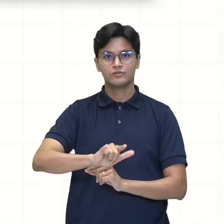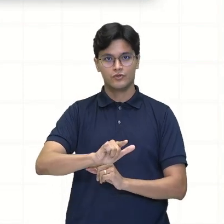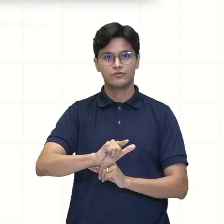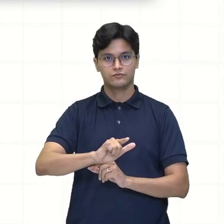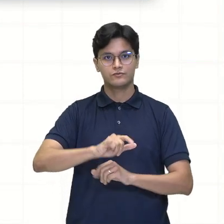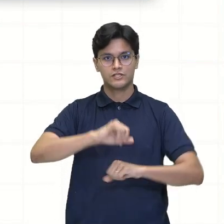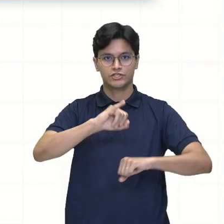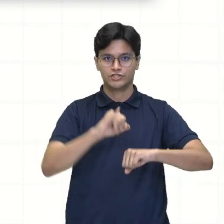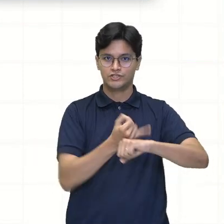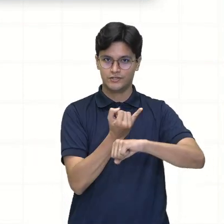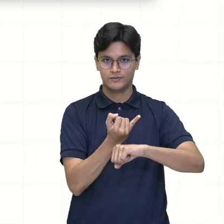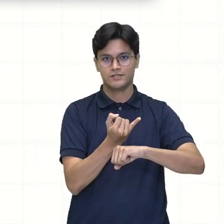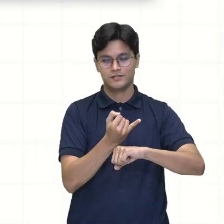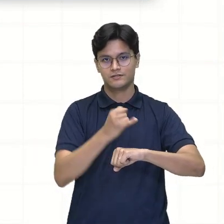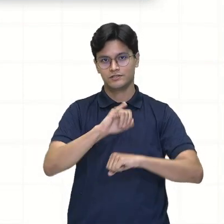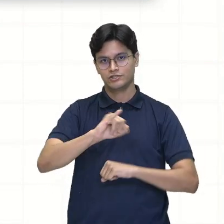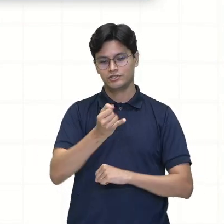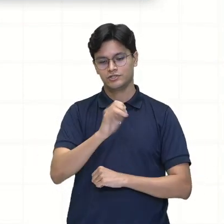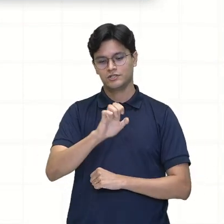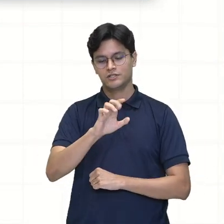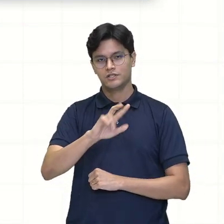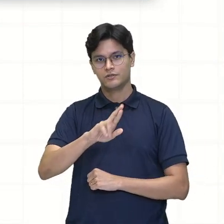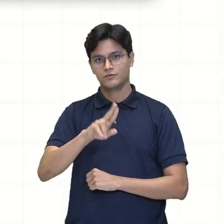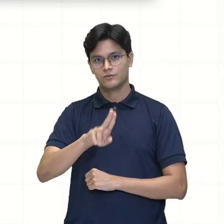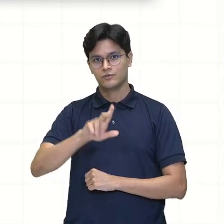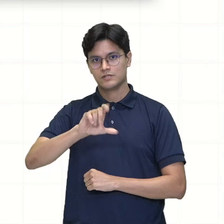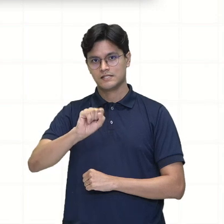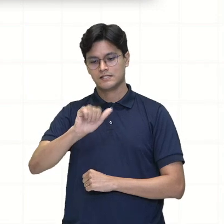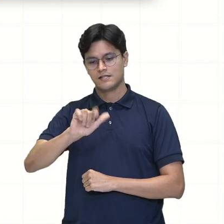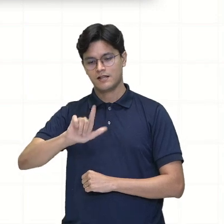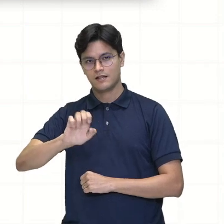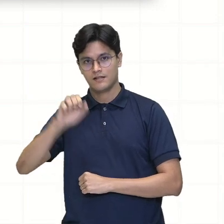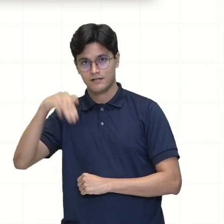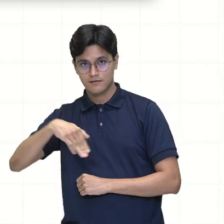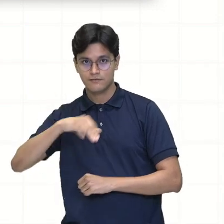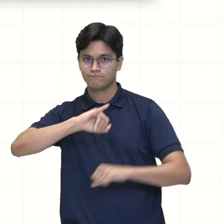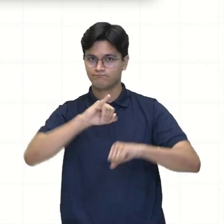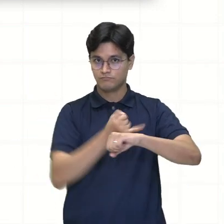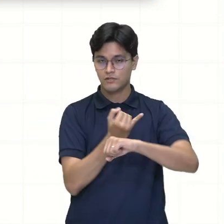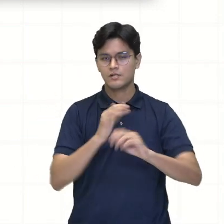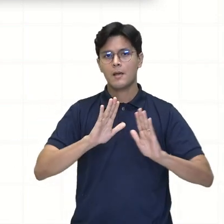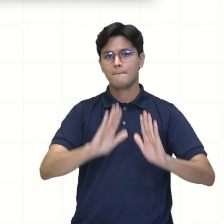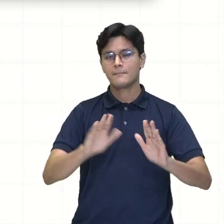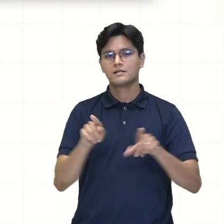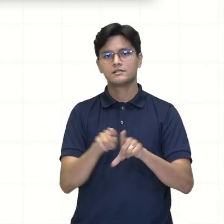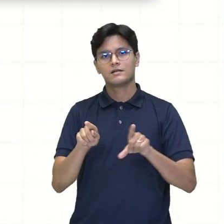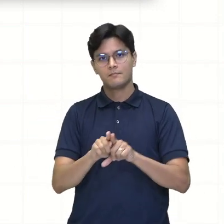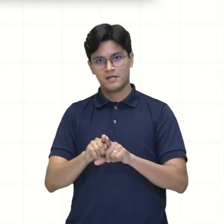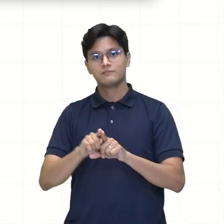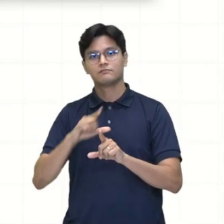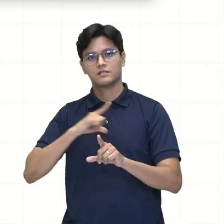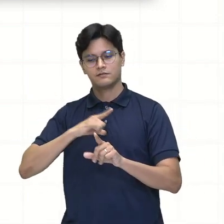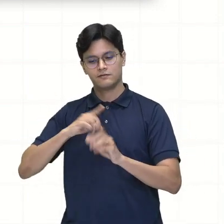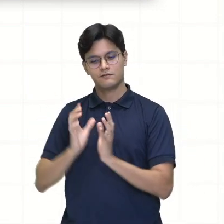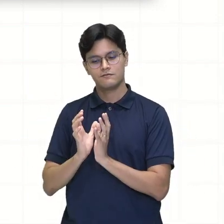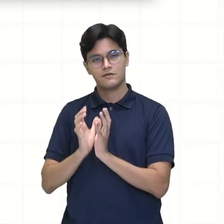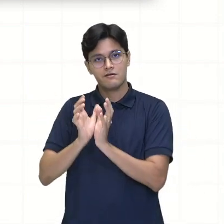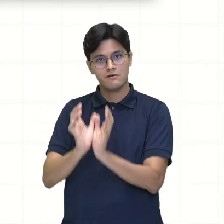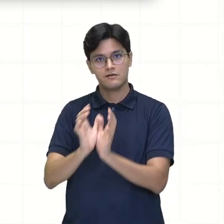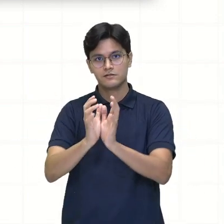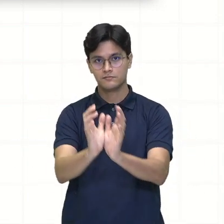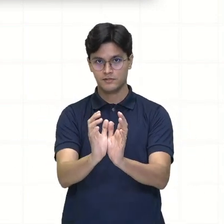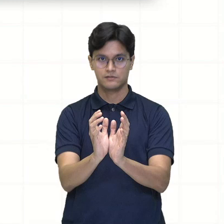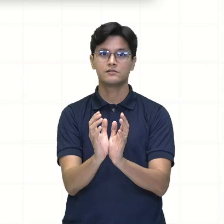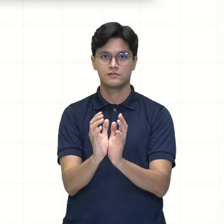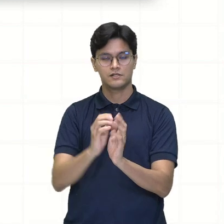era Jerusalém. Só que, além dessa expedição militar, né, religiosa, nós temos também